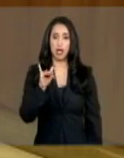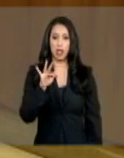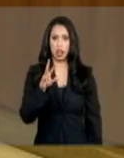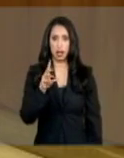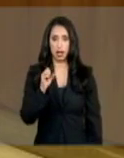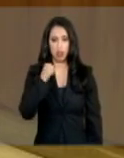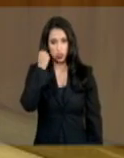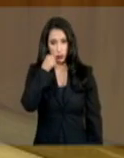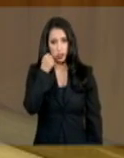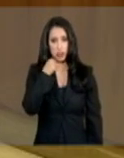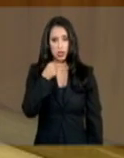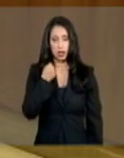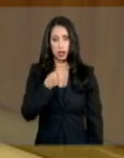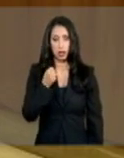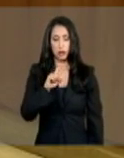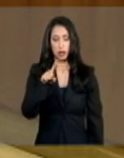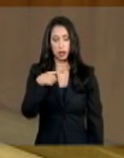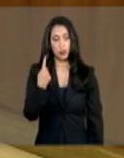supremo